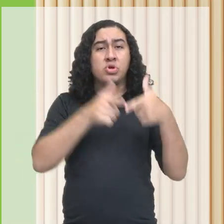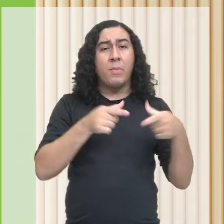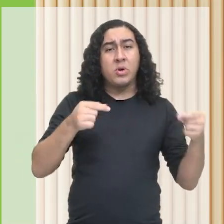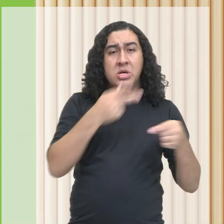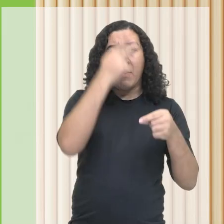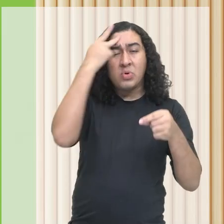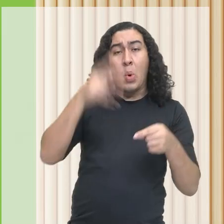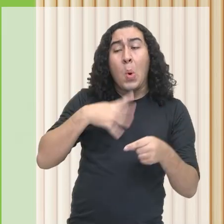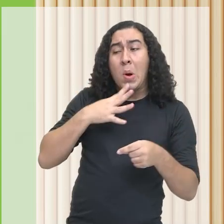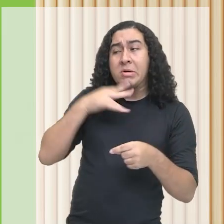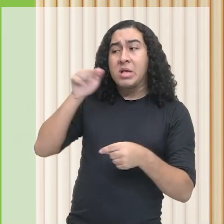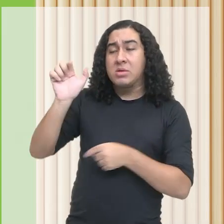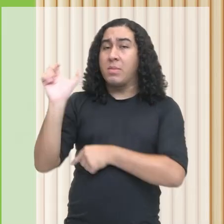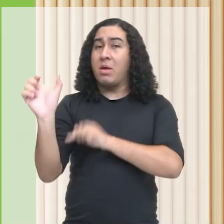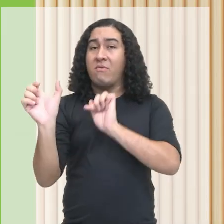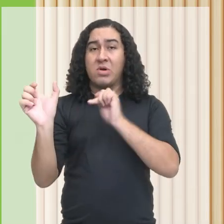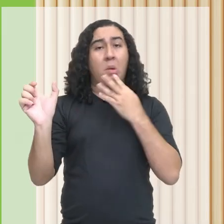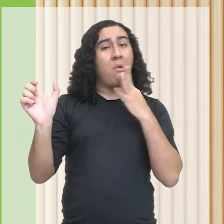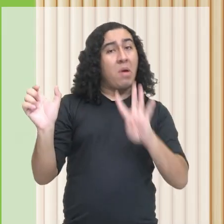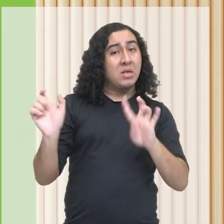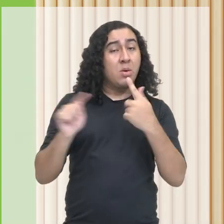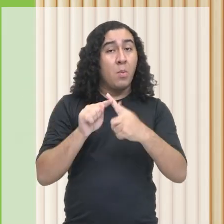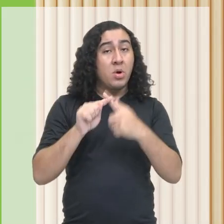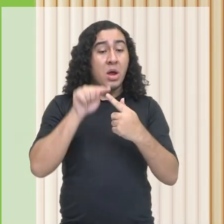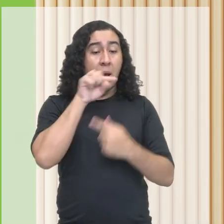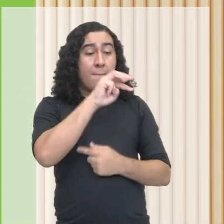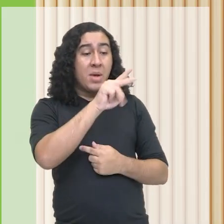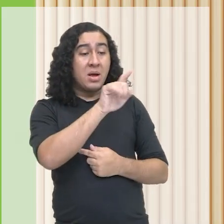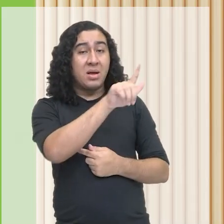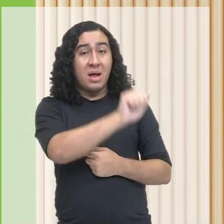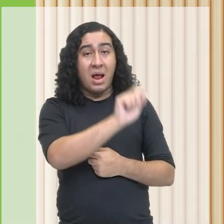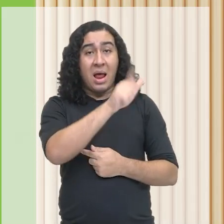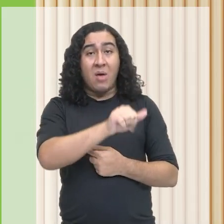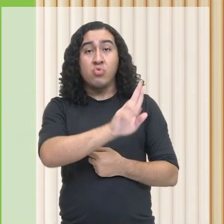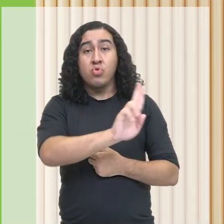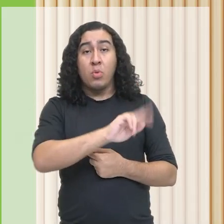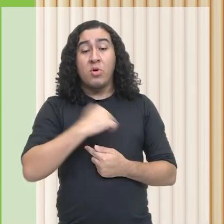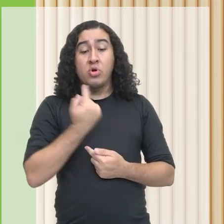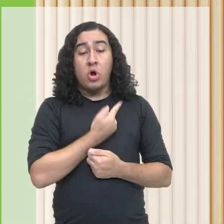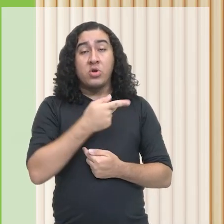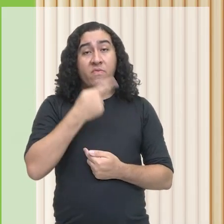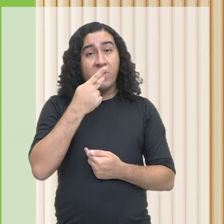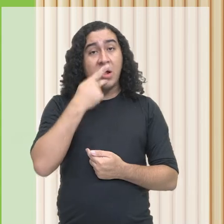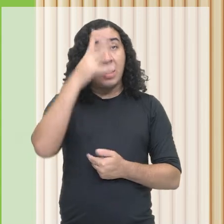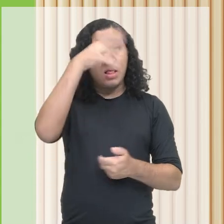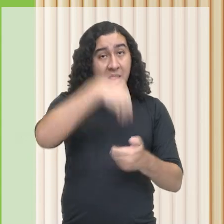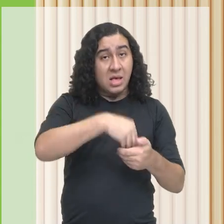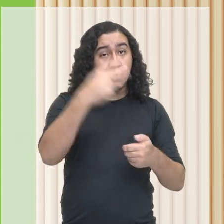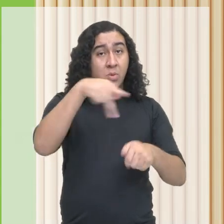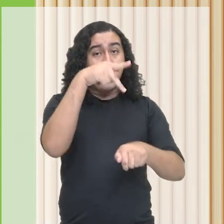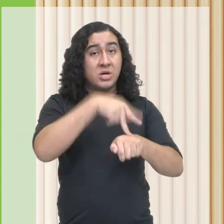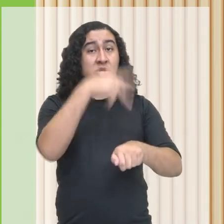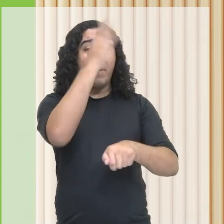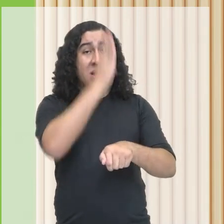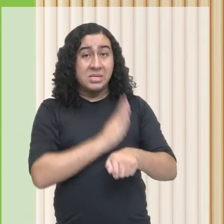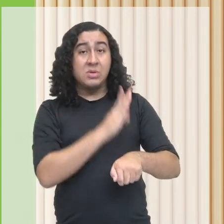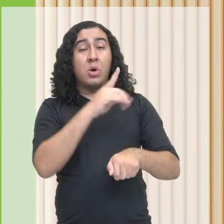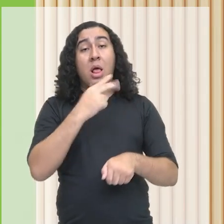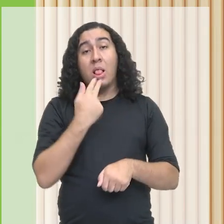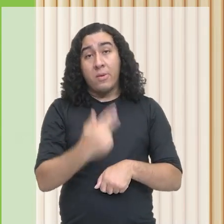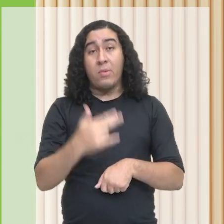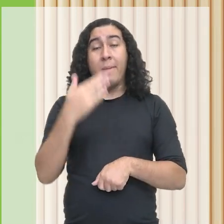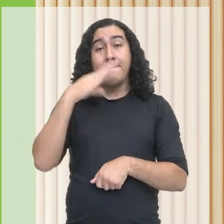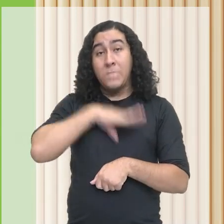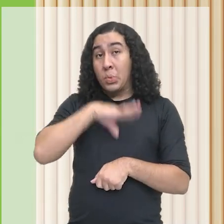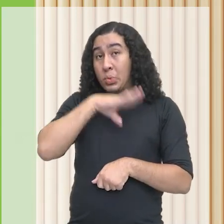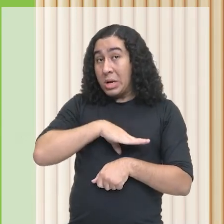vão, porque a manga é o nome popular que a gente fala aqui no nosso país, em português, na nossa